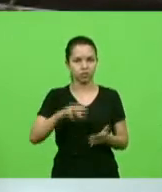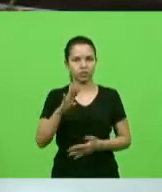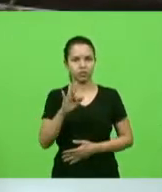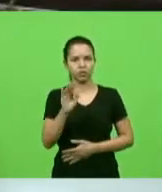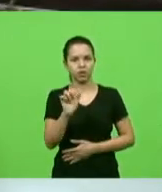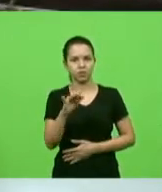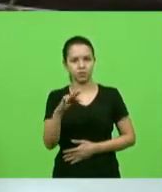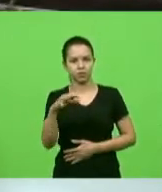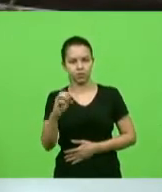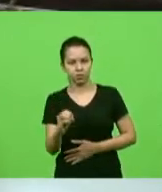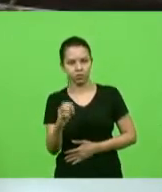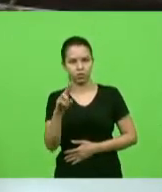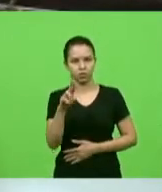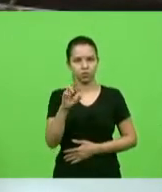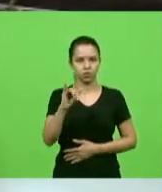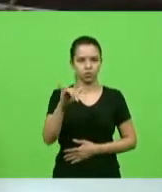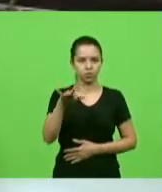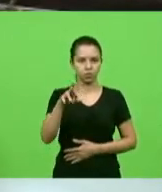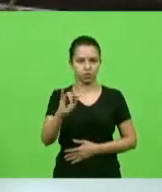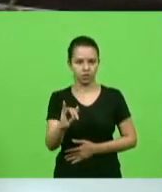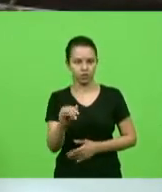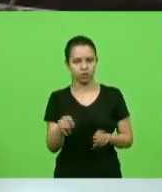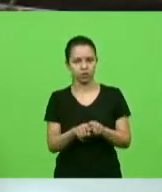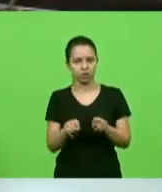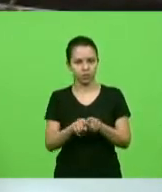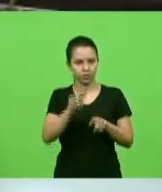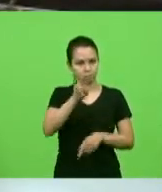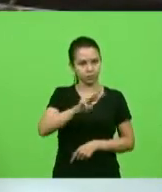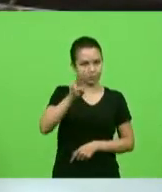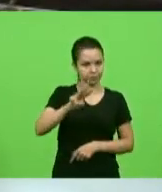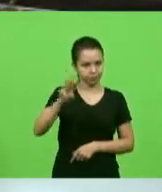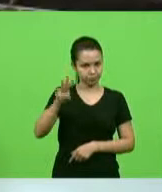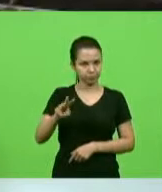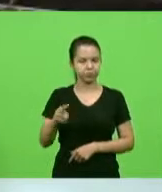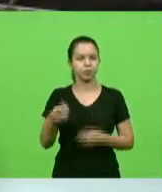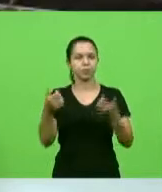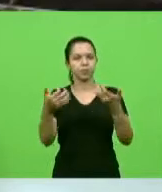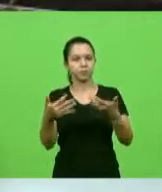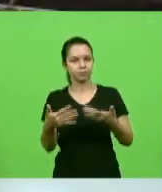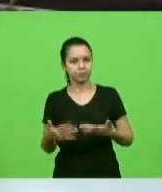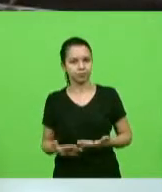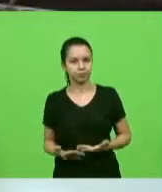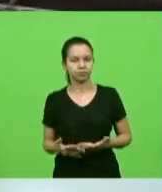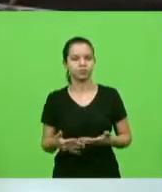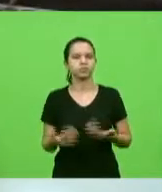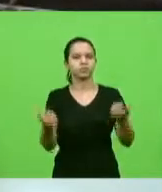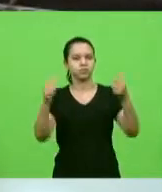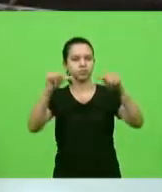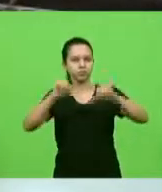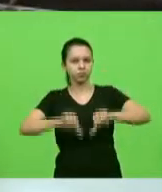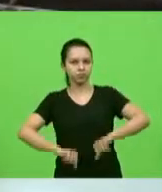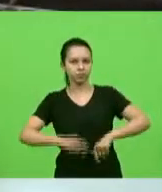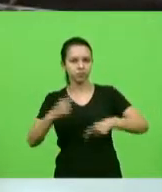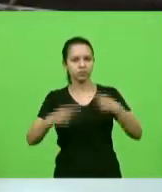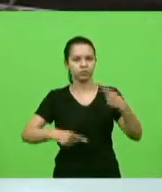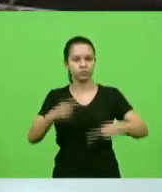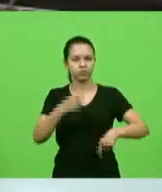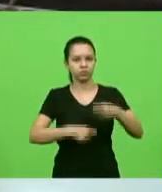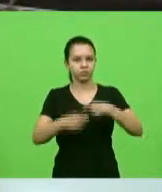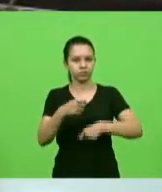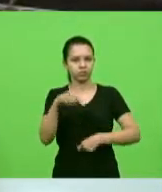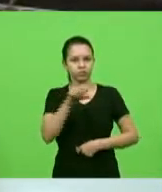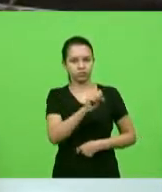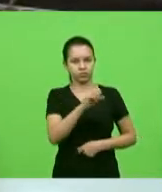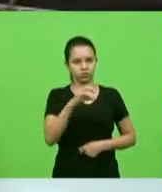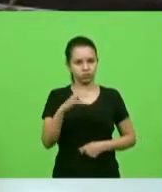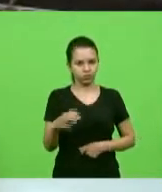Bispo e Yuri Potter no site The Intercept desencadeava a maior crise política e administrativa já vivida por Santa Catarina